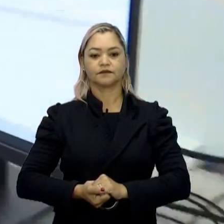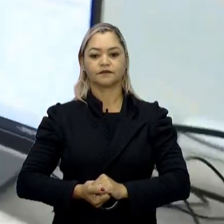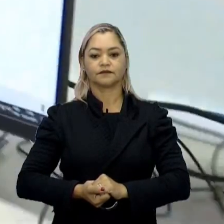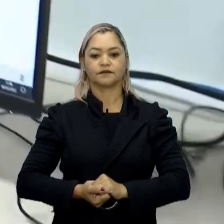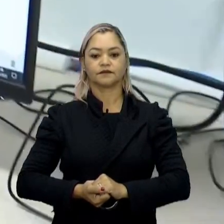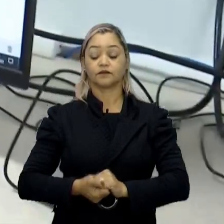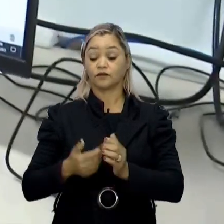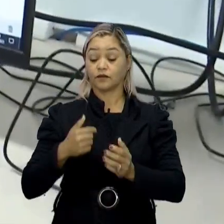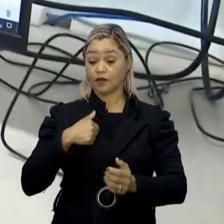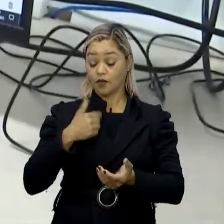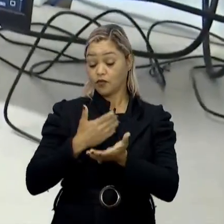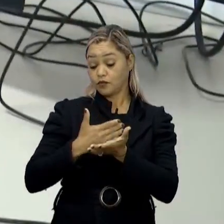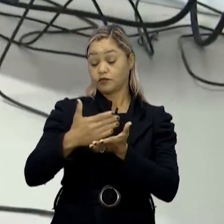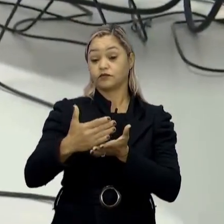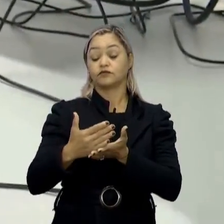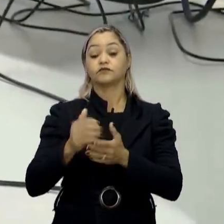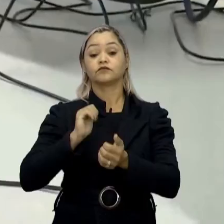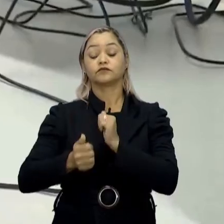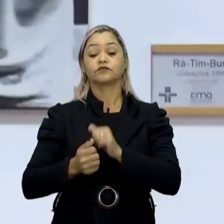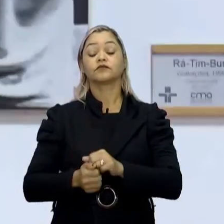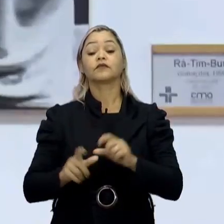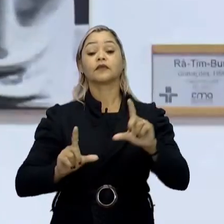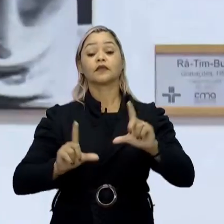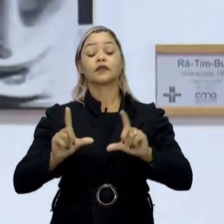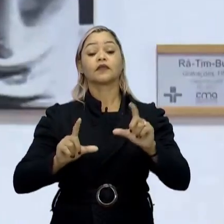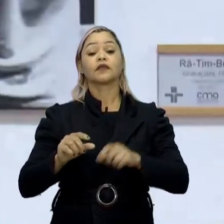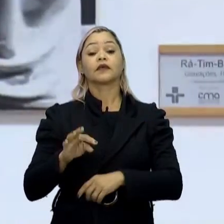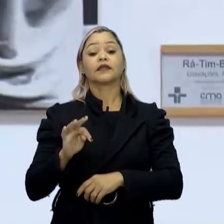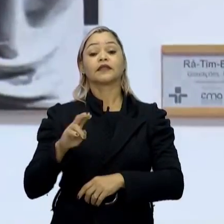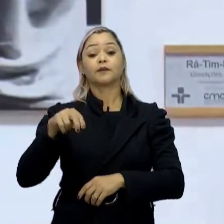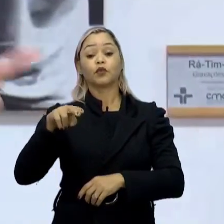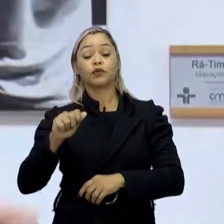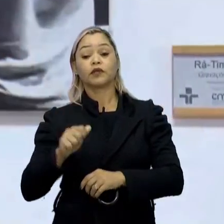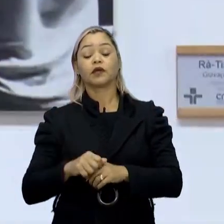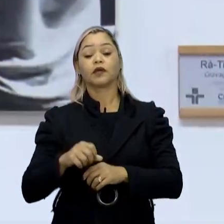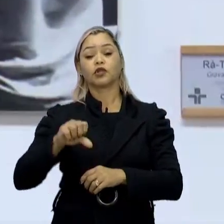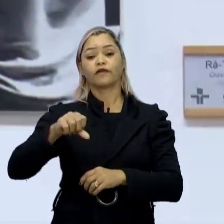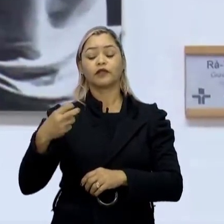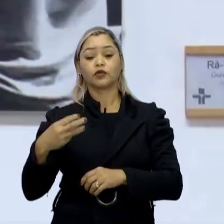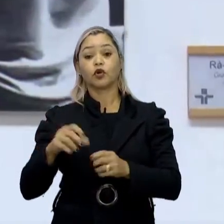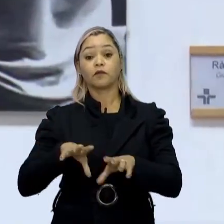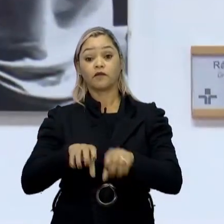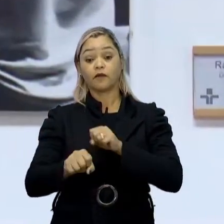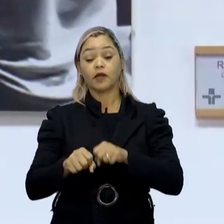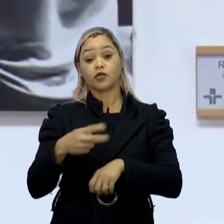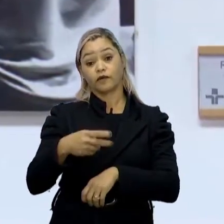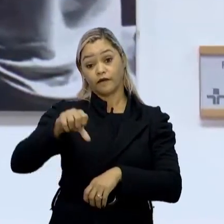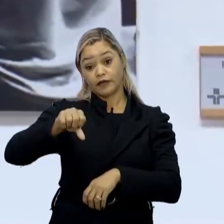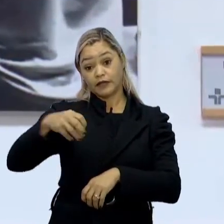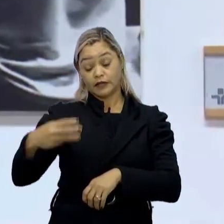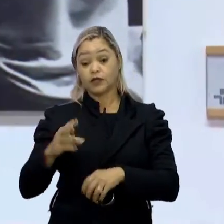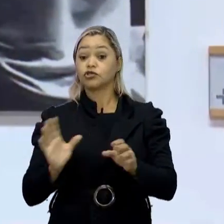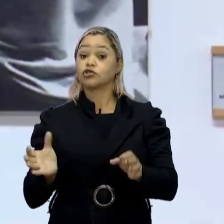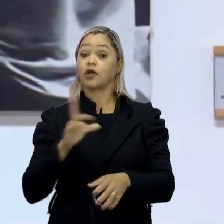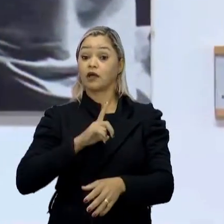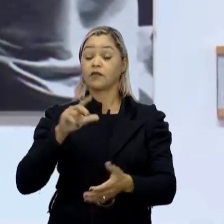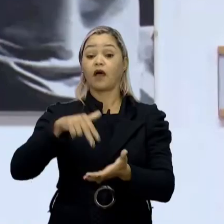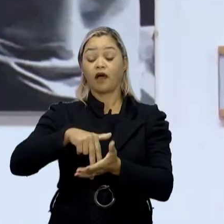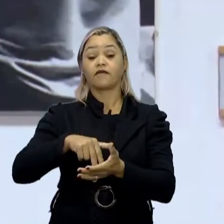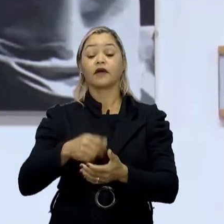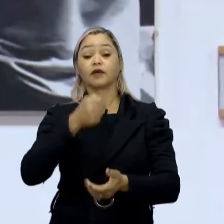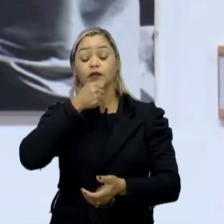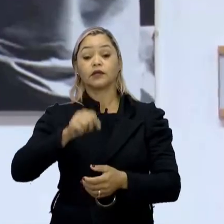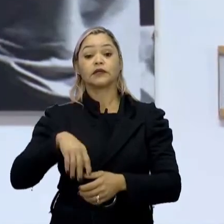Eu comecei no esporte na TV Tribuna, em 92 eu me formei, em 93 eu já estava na TV Tribuna, que é uma emissora afiliada